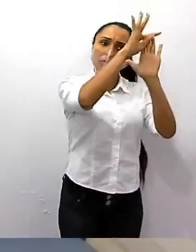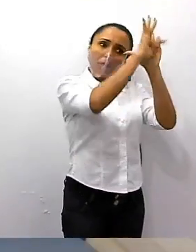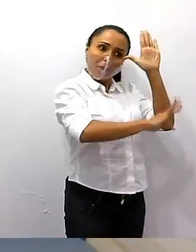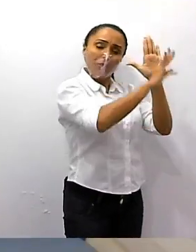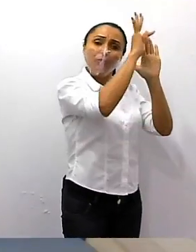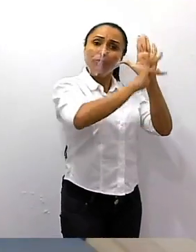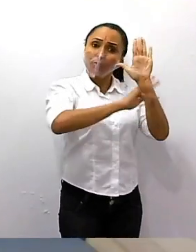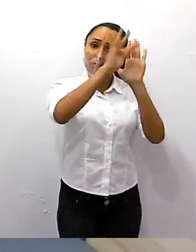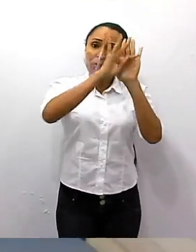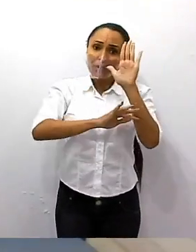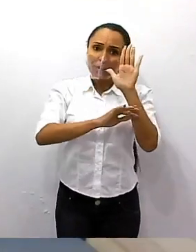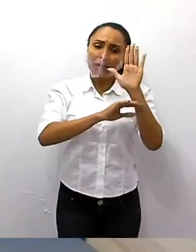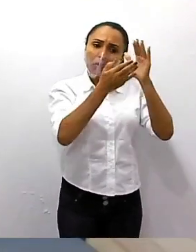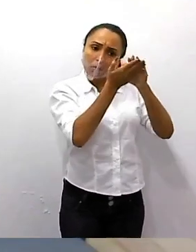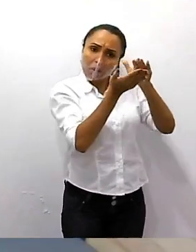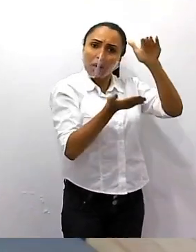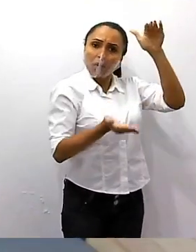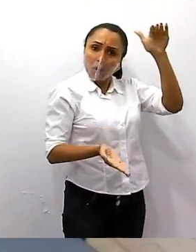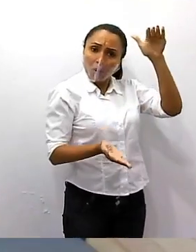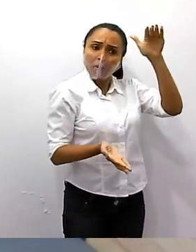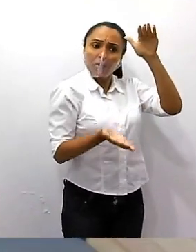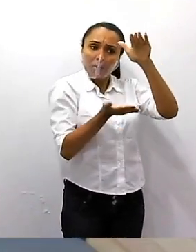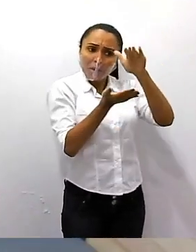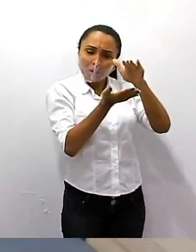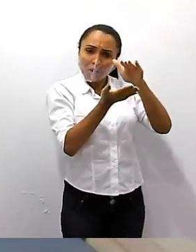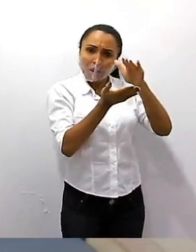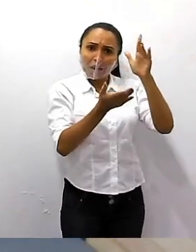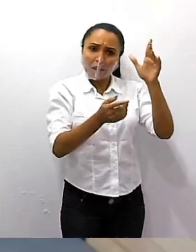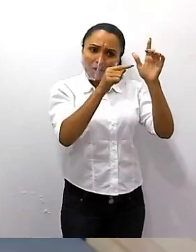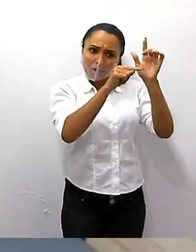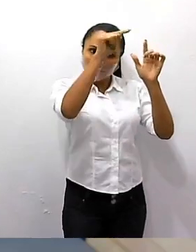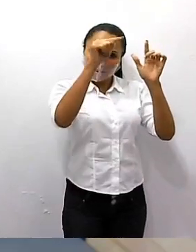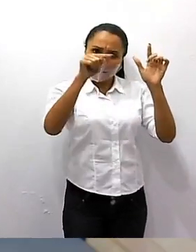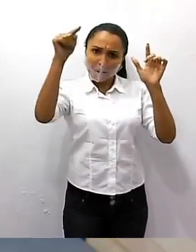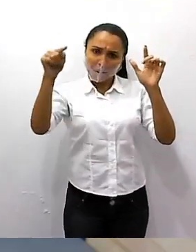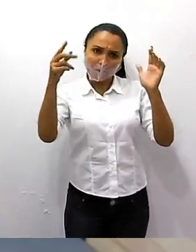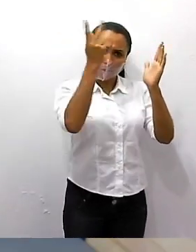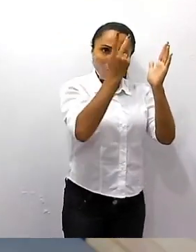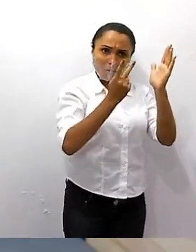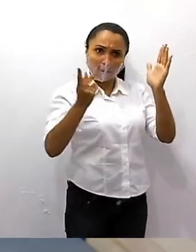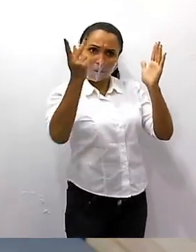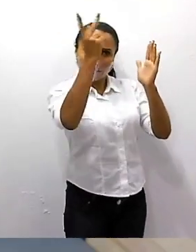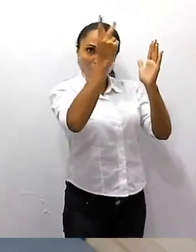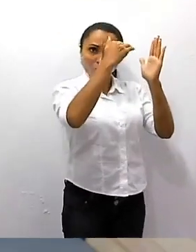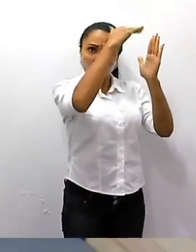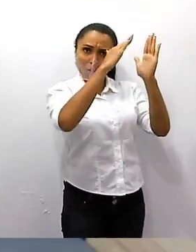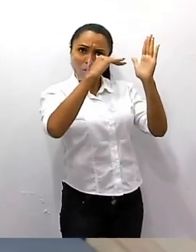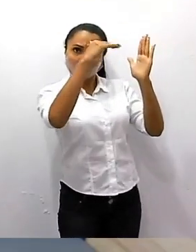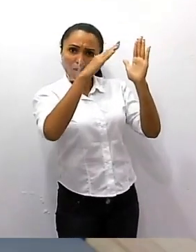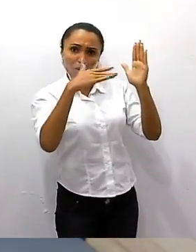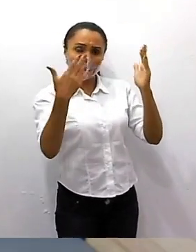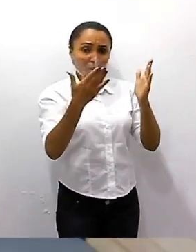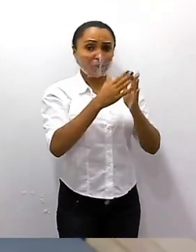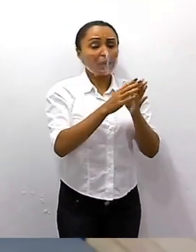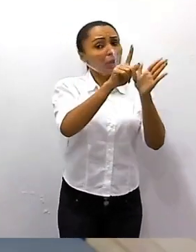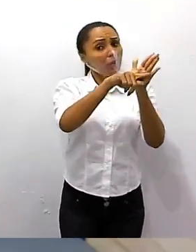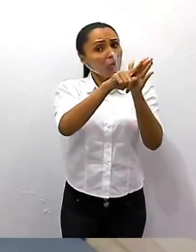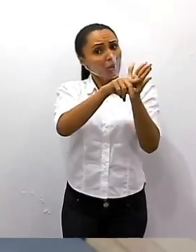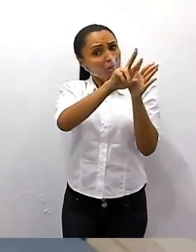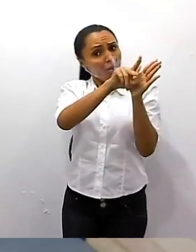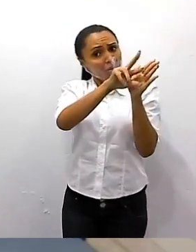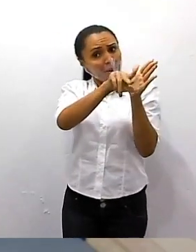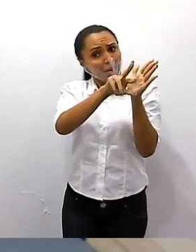alguns são textos um pouco maiores, às vezes menores, às vezes gráficos, imagens, pinturas, esculturas. Os gêneros são muitos, às vezes